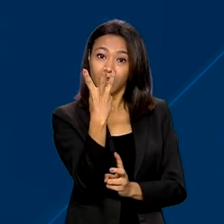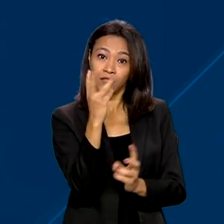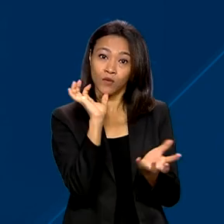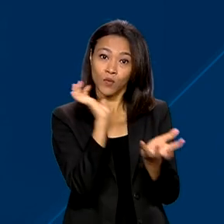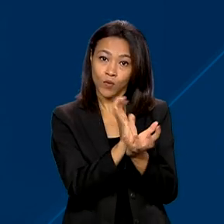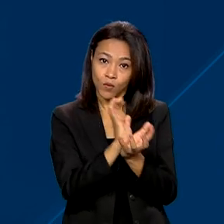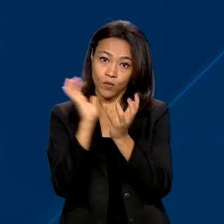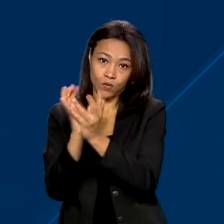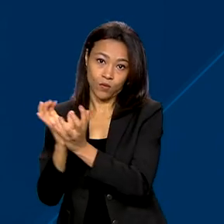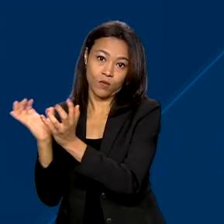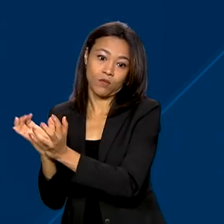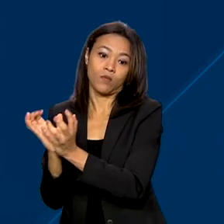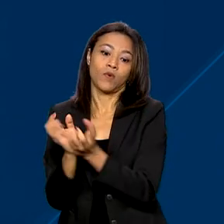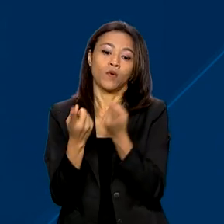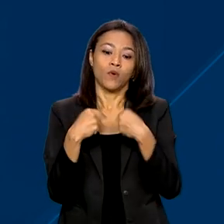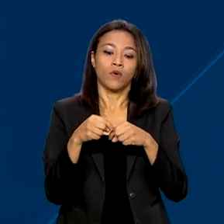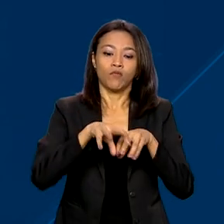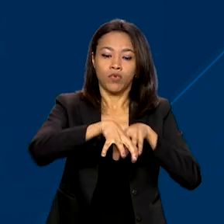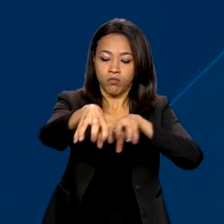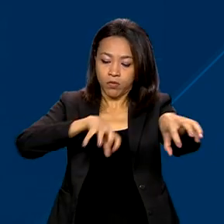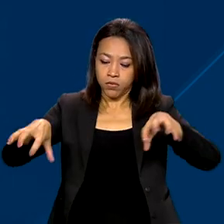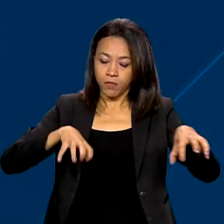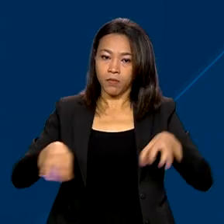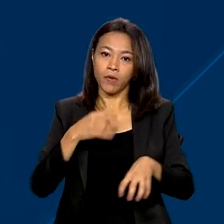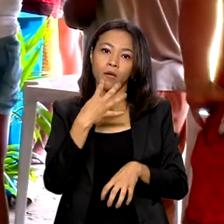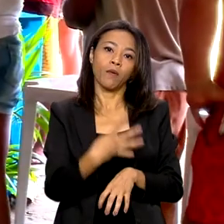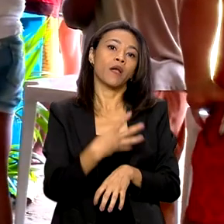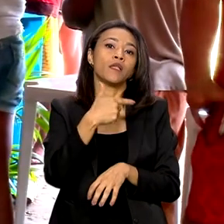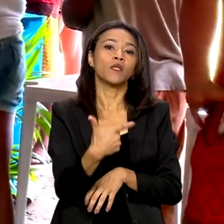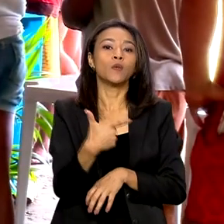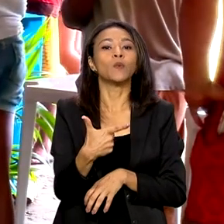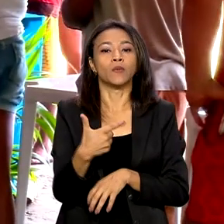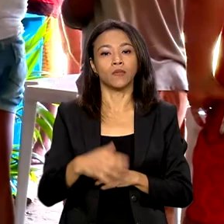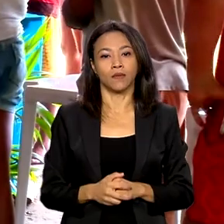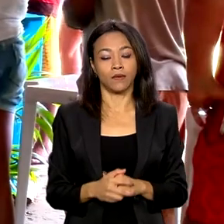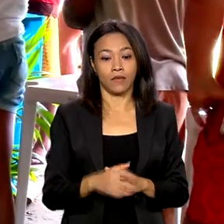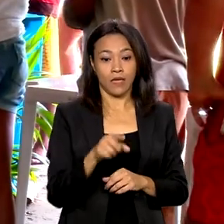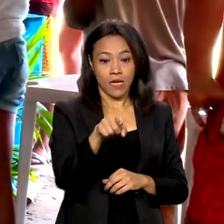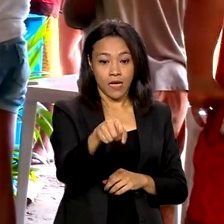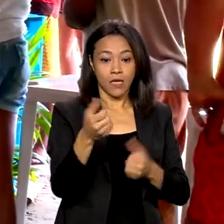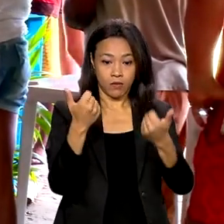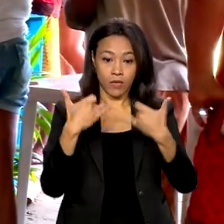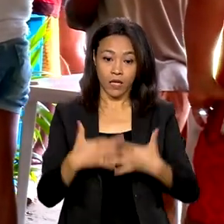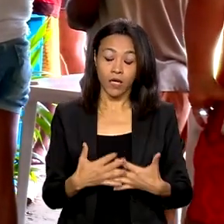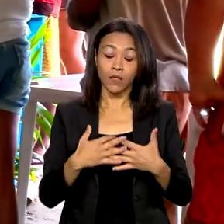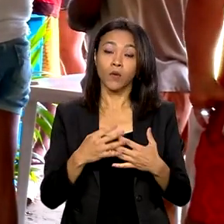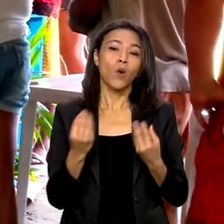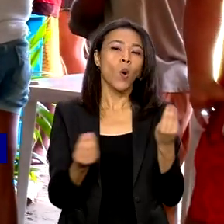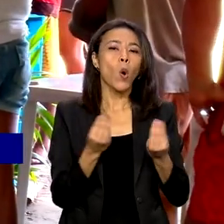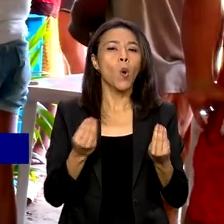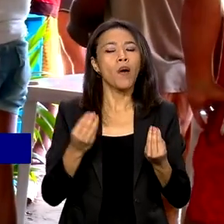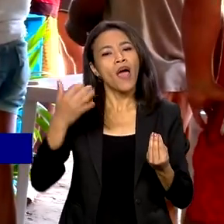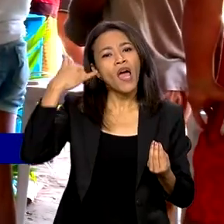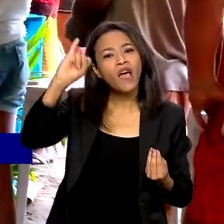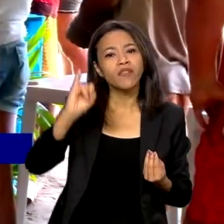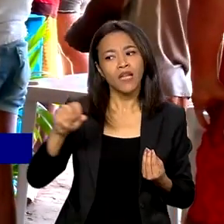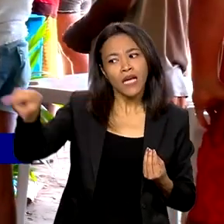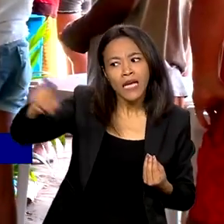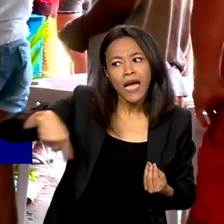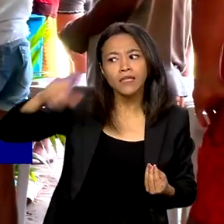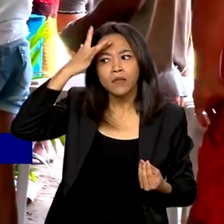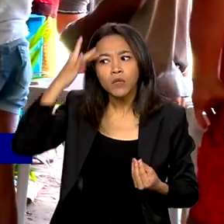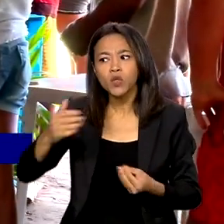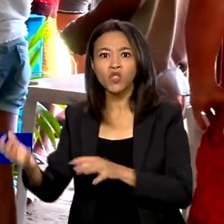etnias, distribuídos em 42 aldeias. O próximo passo é garantir que os invasores não retornem ao